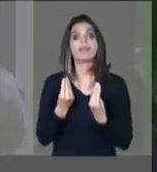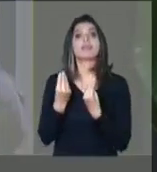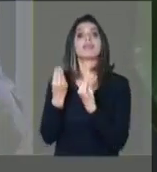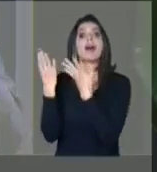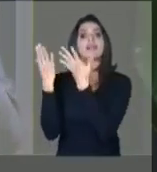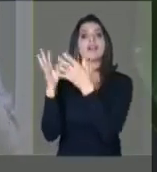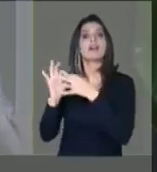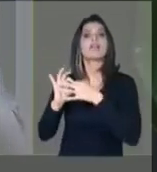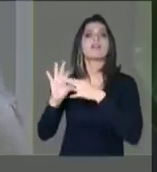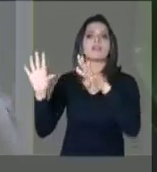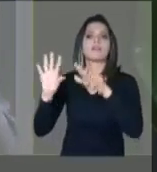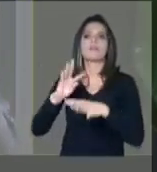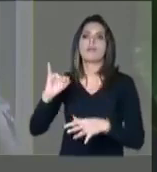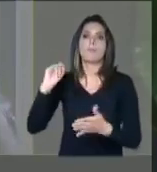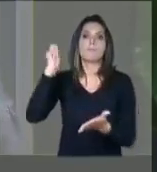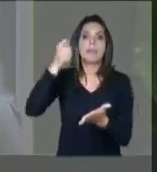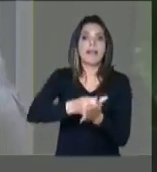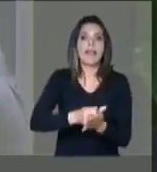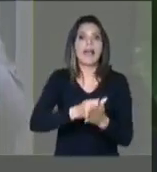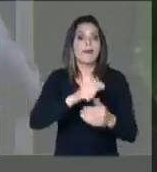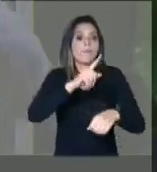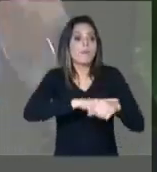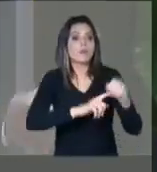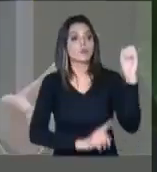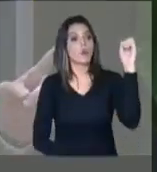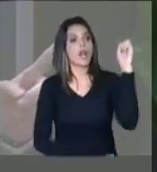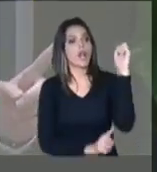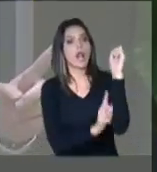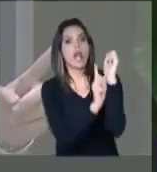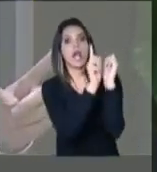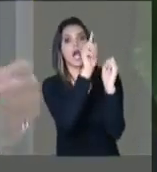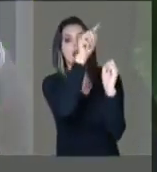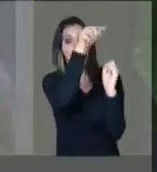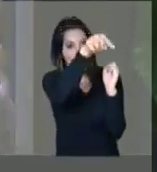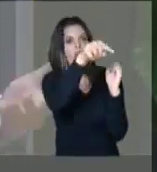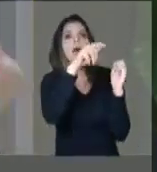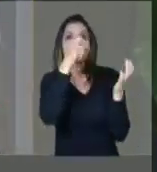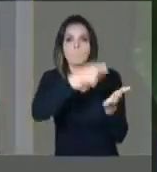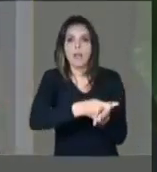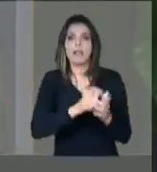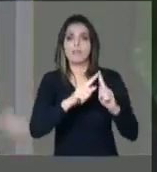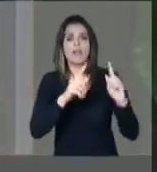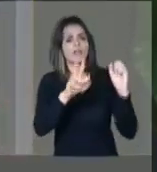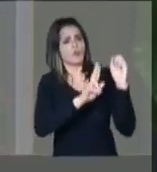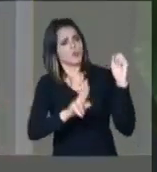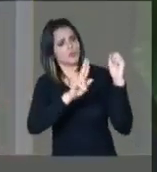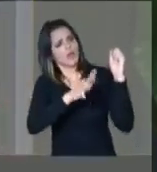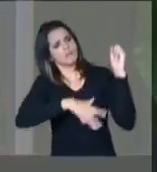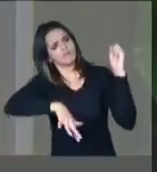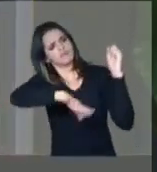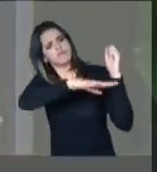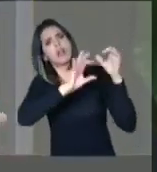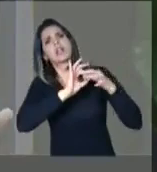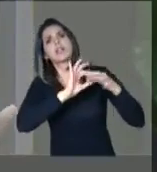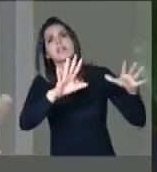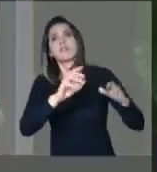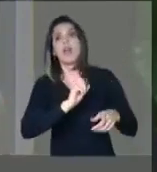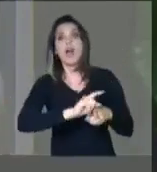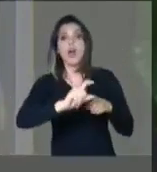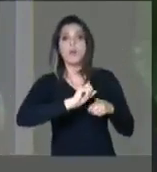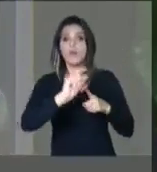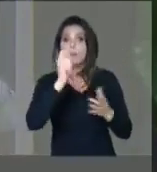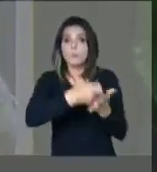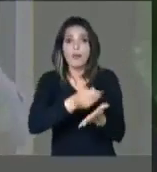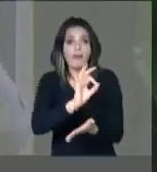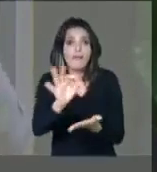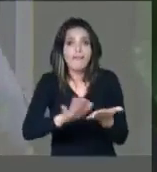cedida. Só vai se pagar por lançamento. Mas o tempo todo em que ela estiver utilizada, não se paga sequer aluguel.